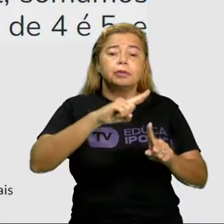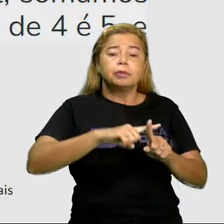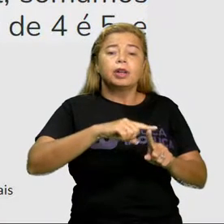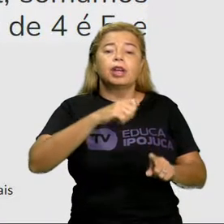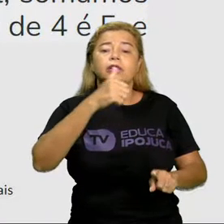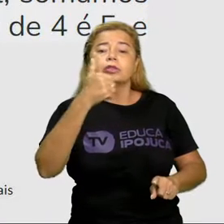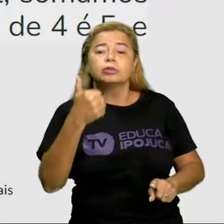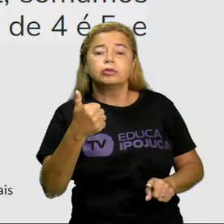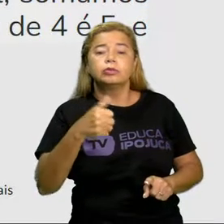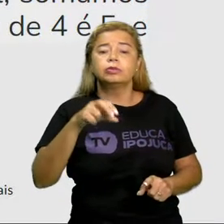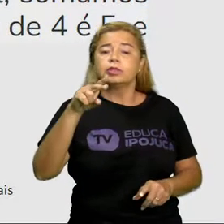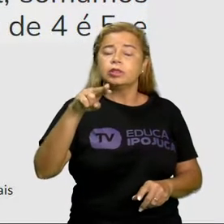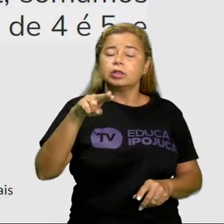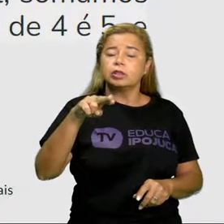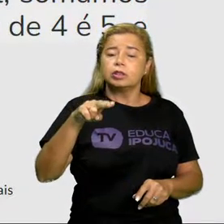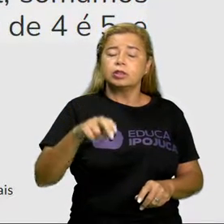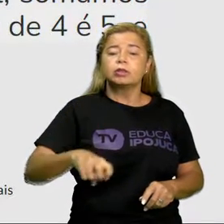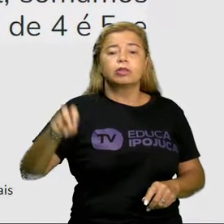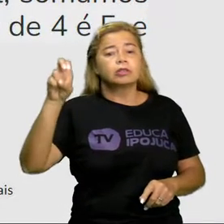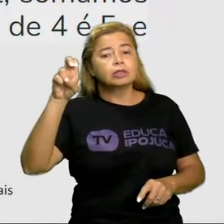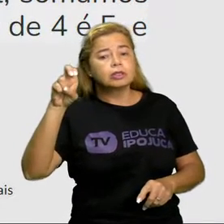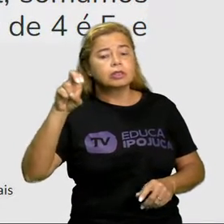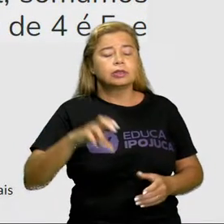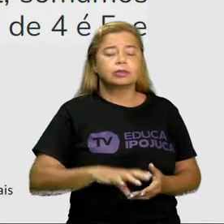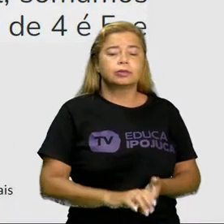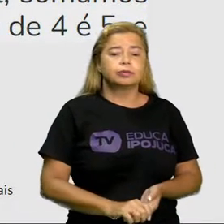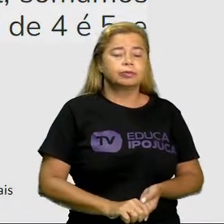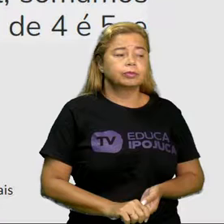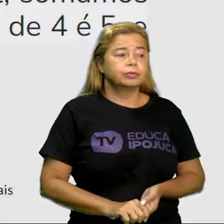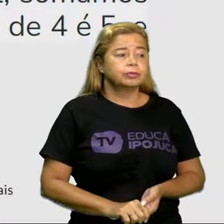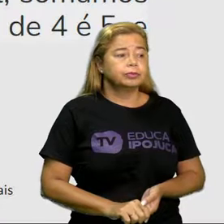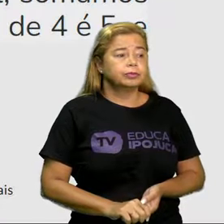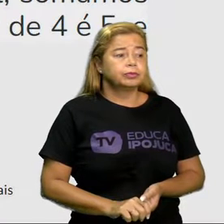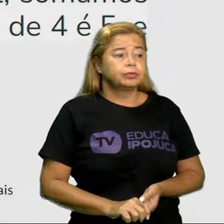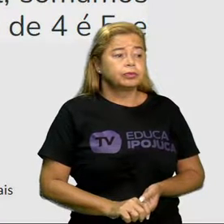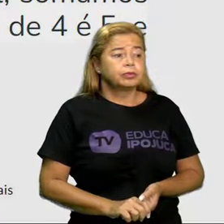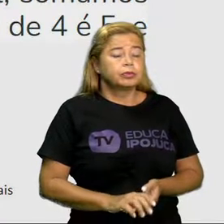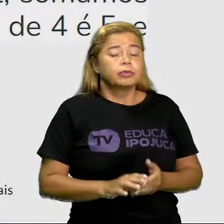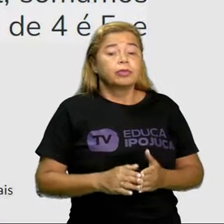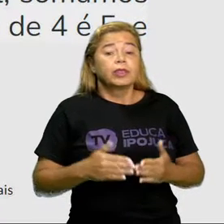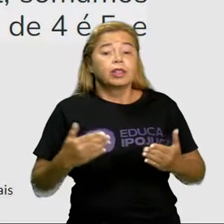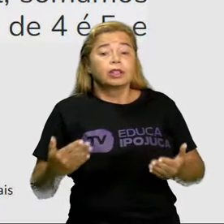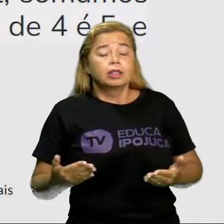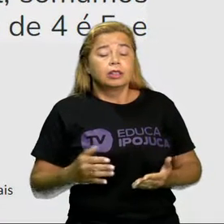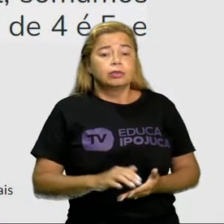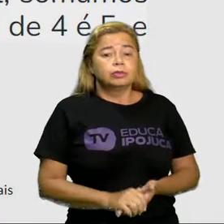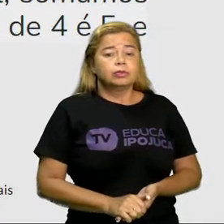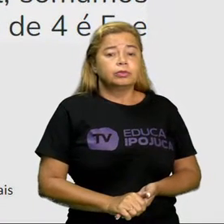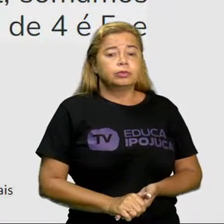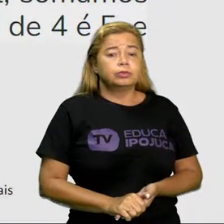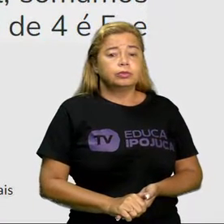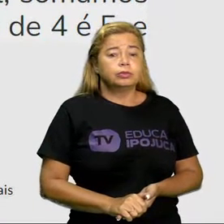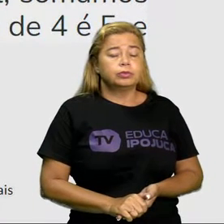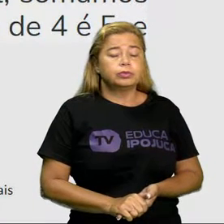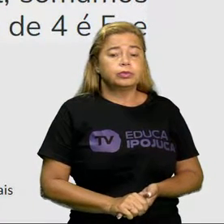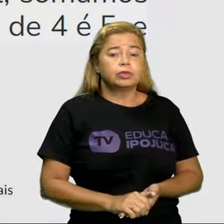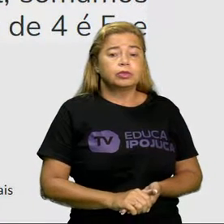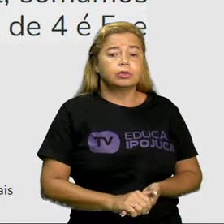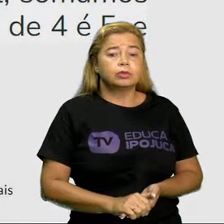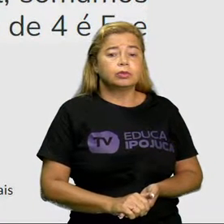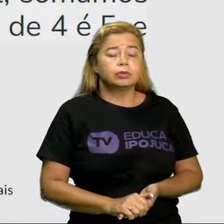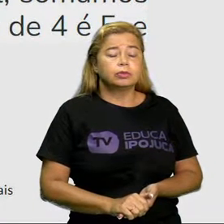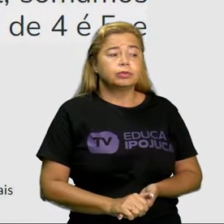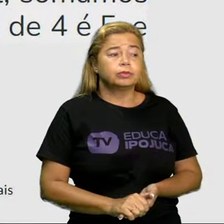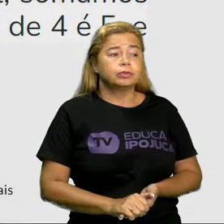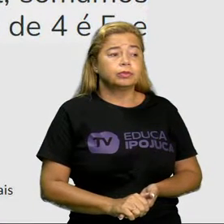+ 1/4 + 1 me dá cinco então eu sei que 14 e os cinco